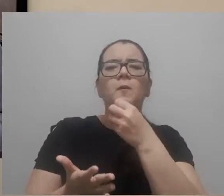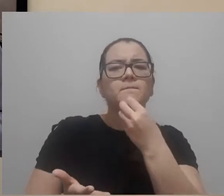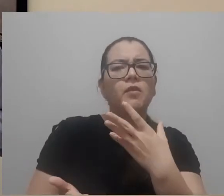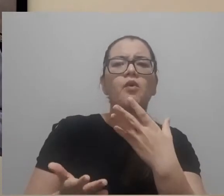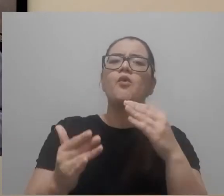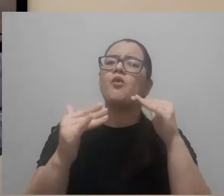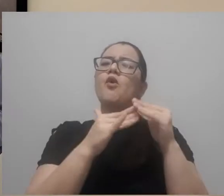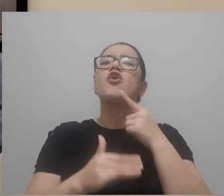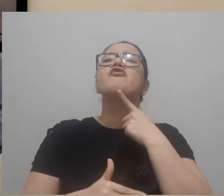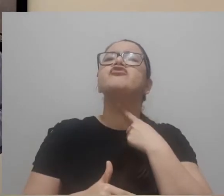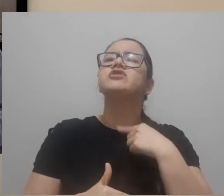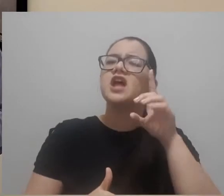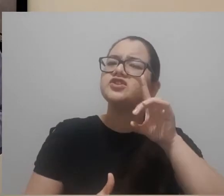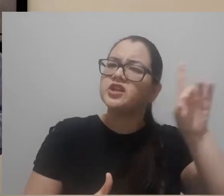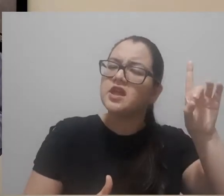Deus,